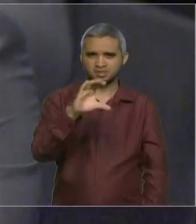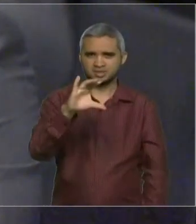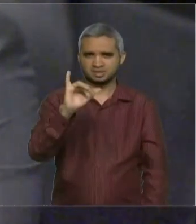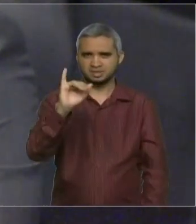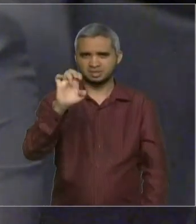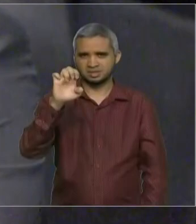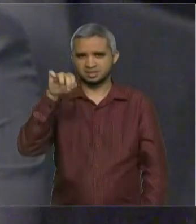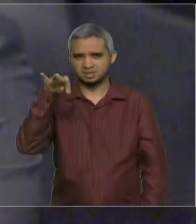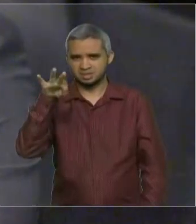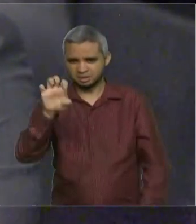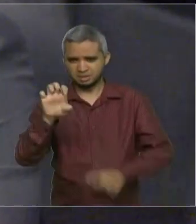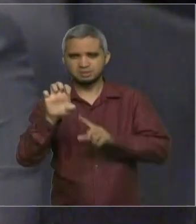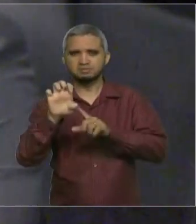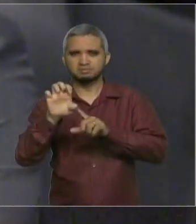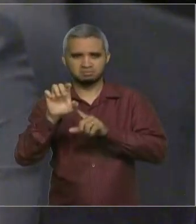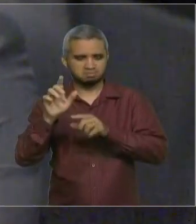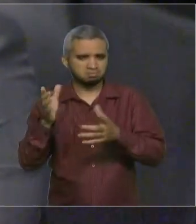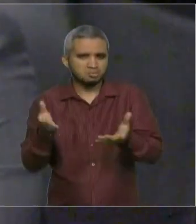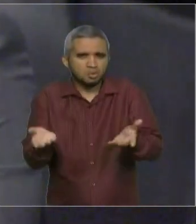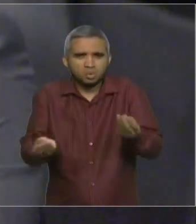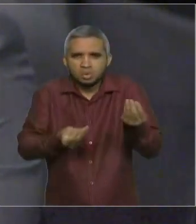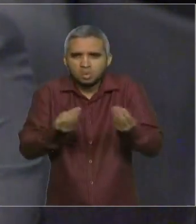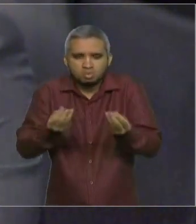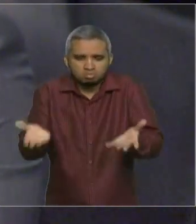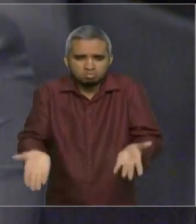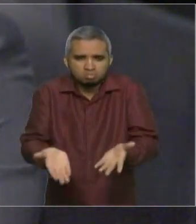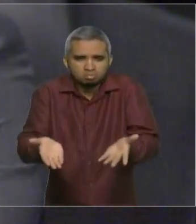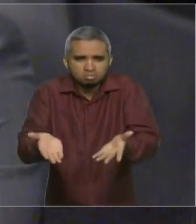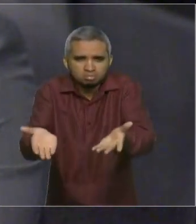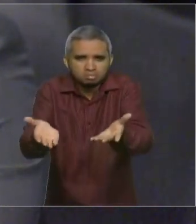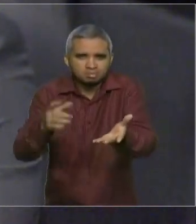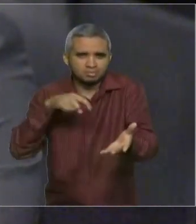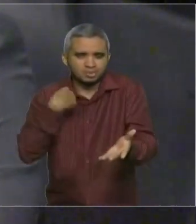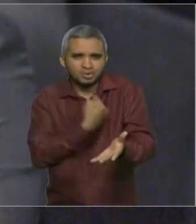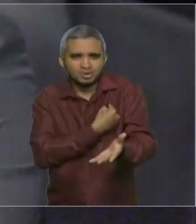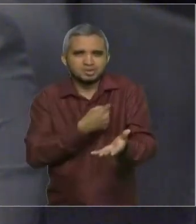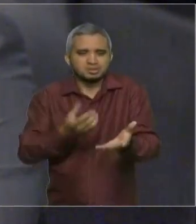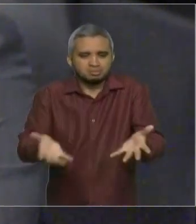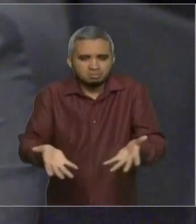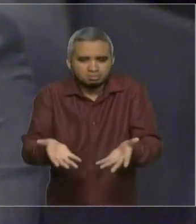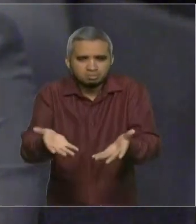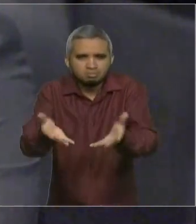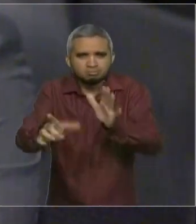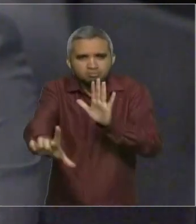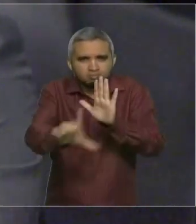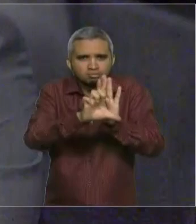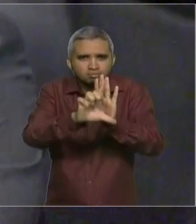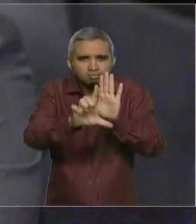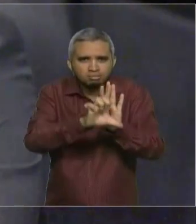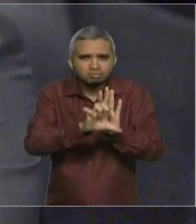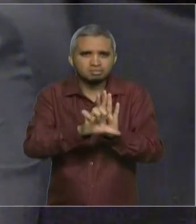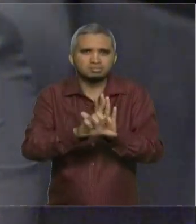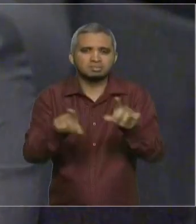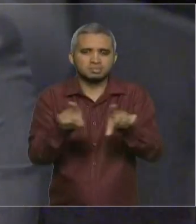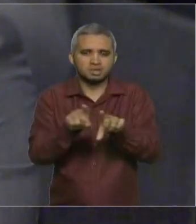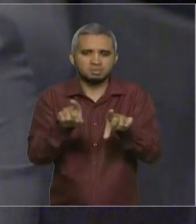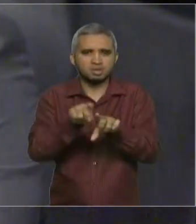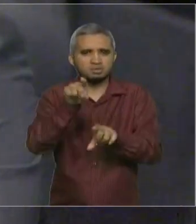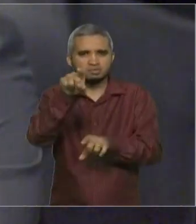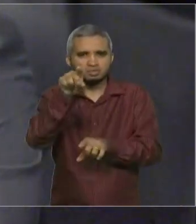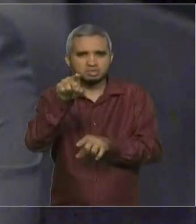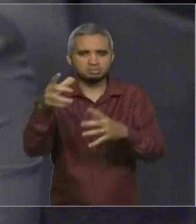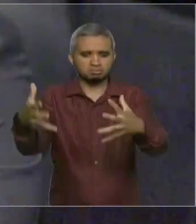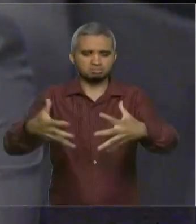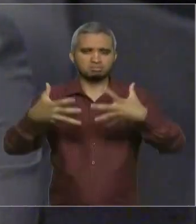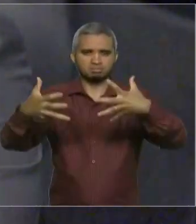que trata os colegas, da forma que legisla. É um orgulho para a gente estar aqui contigo e tu não tem ideia do quanto nos engrandece nesse momento. Deus